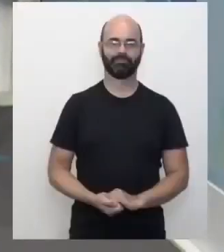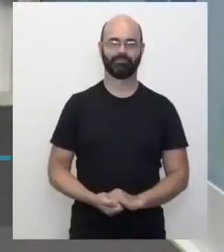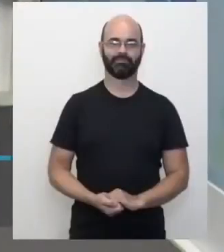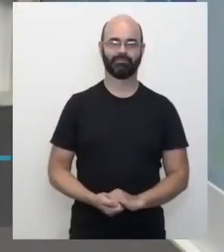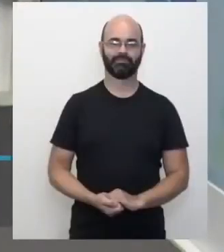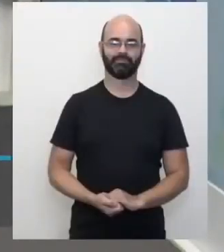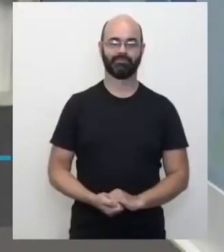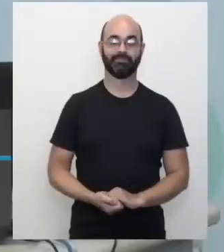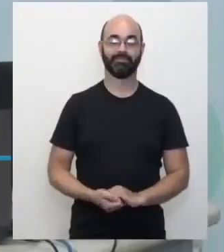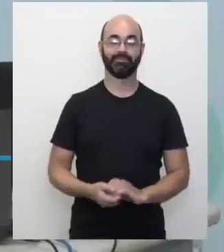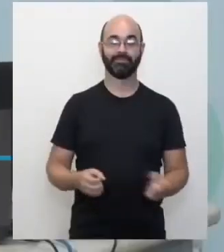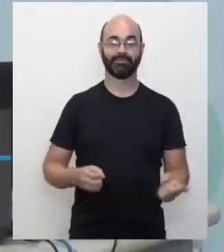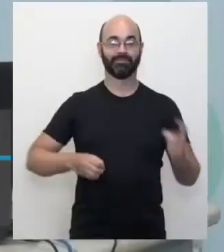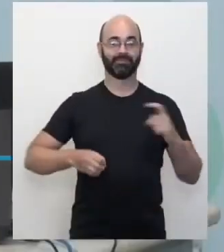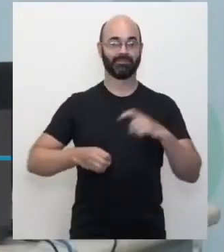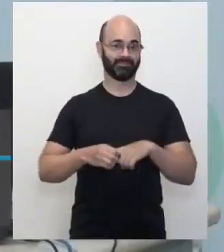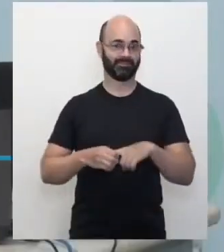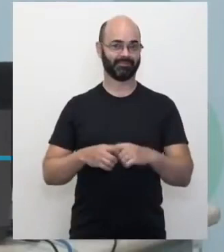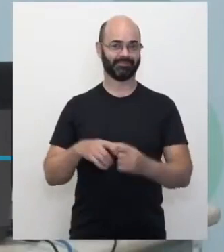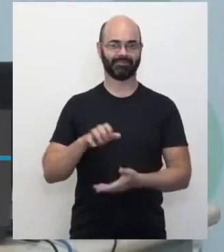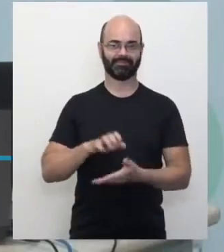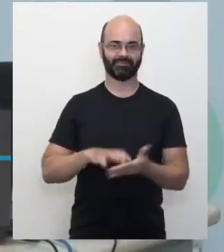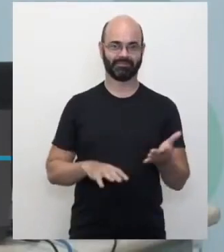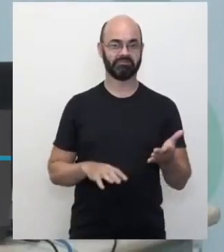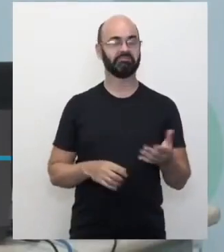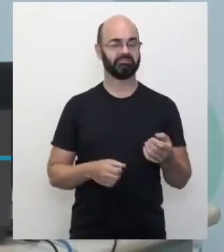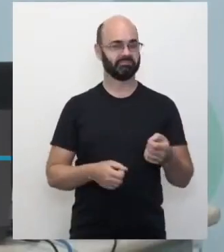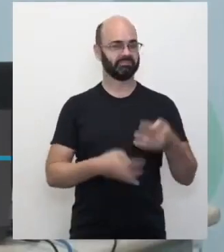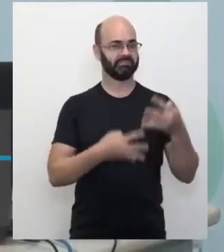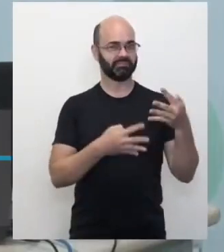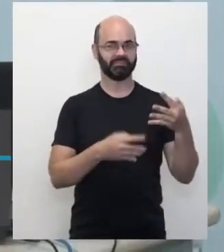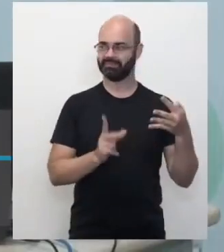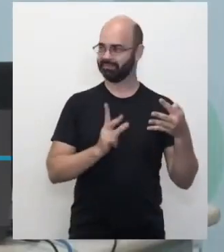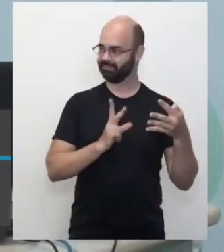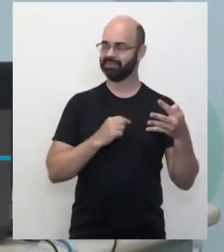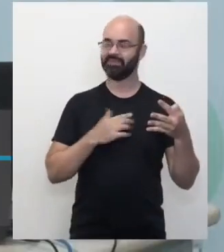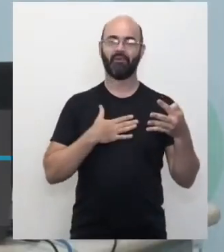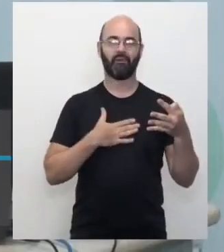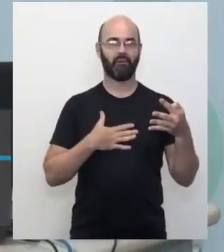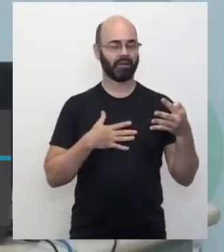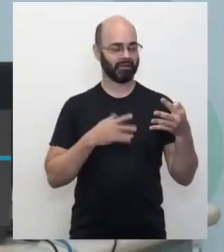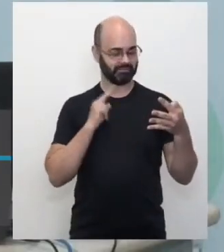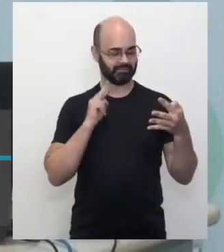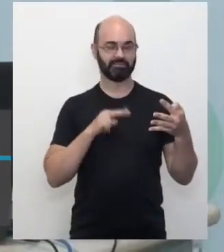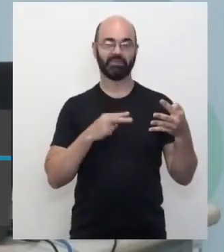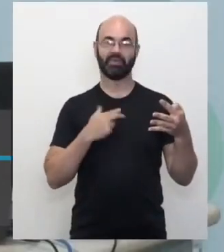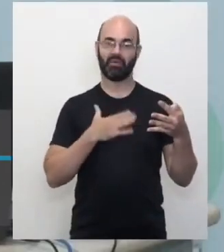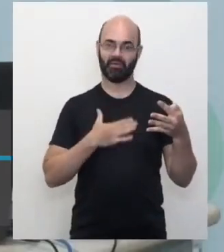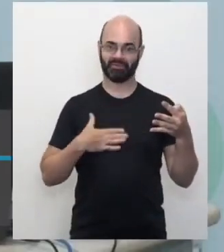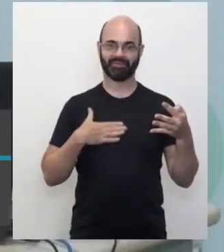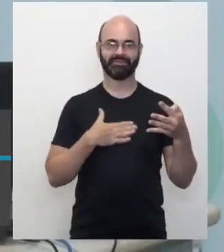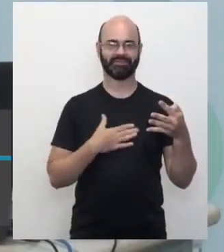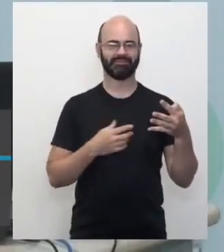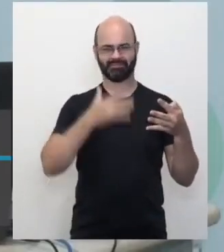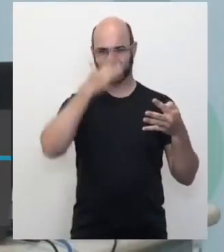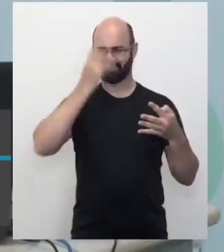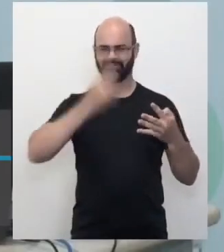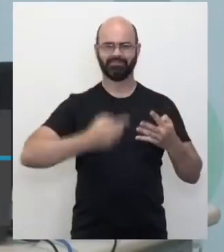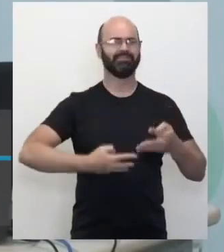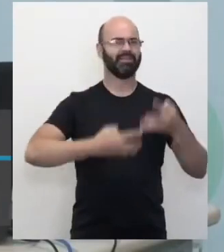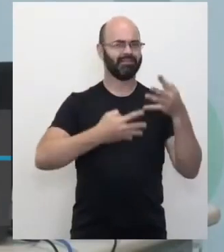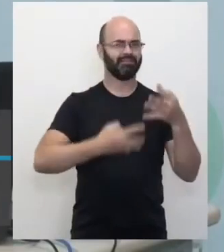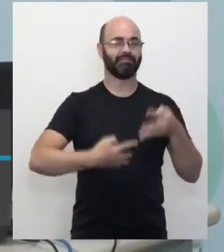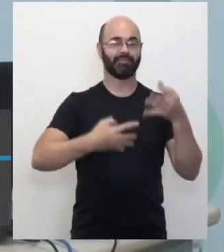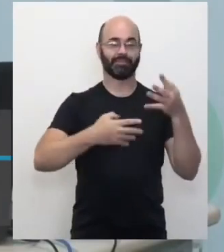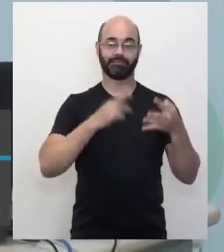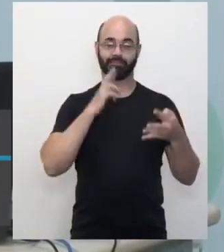Voltamos da atividade. Professora Roberta, gostei de ver. Tem tanta gente participando e olha, mandaram a resposta